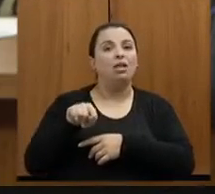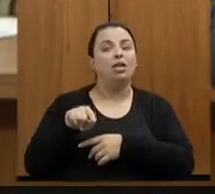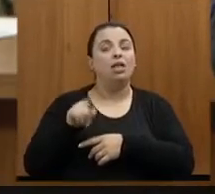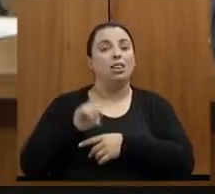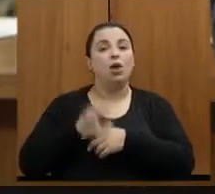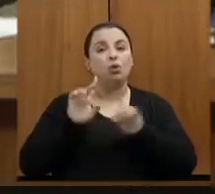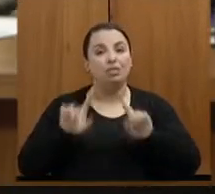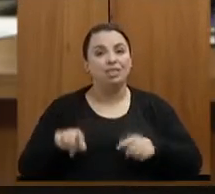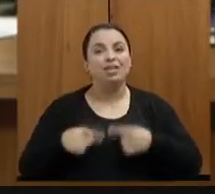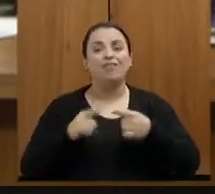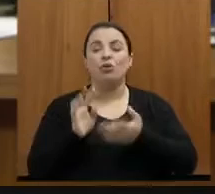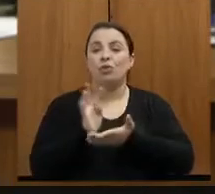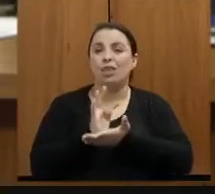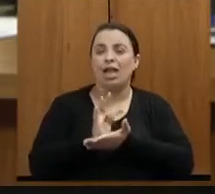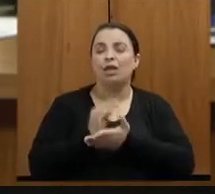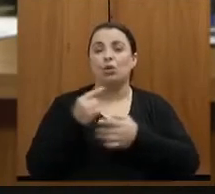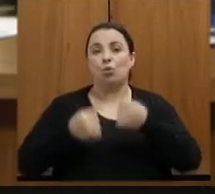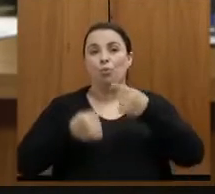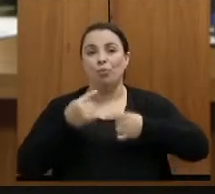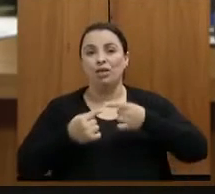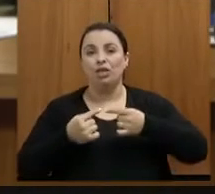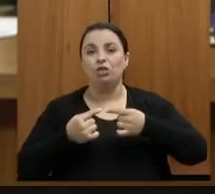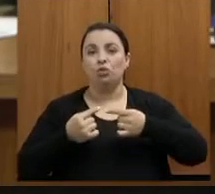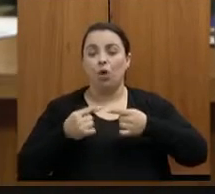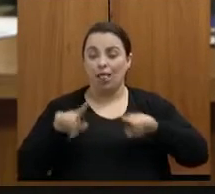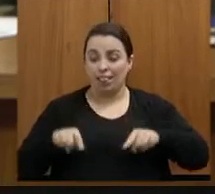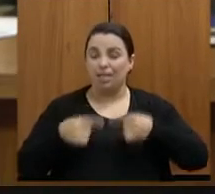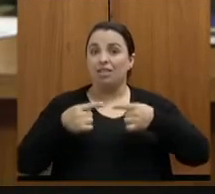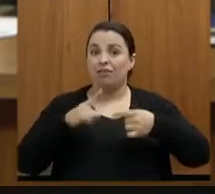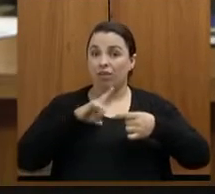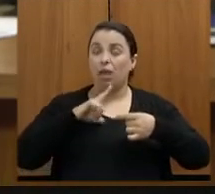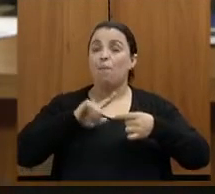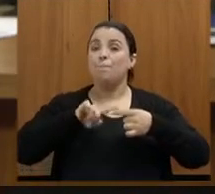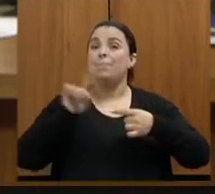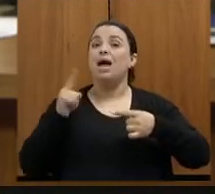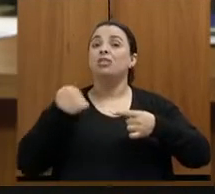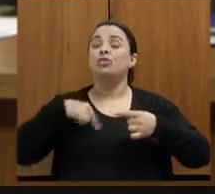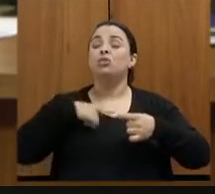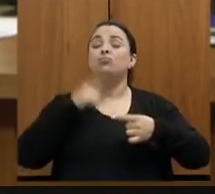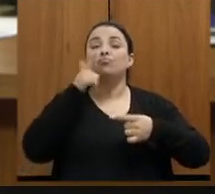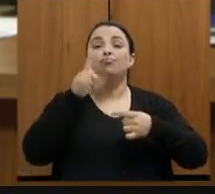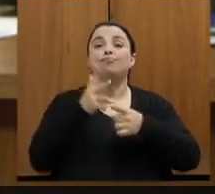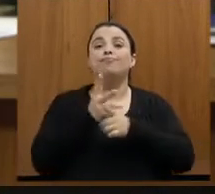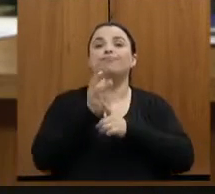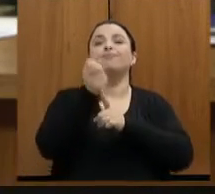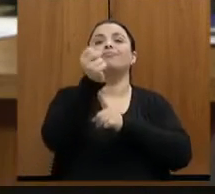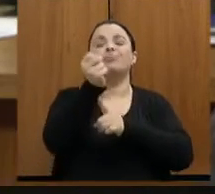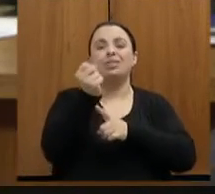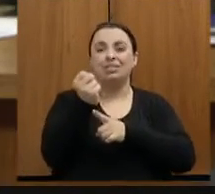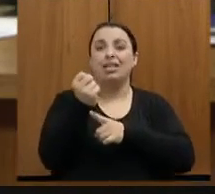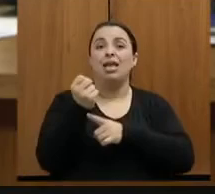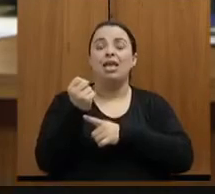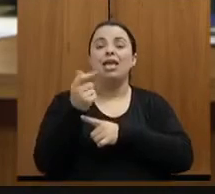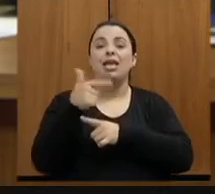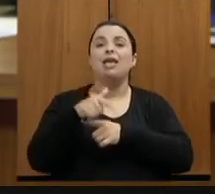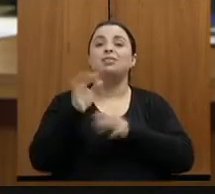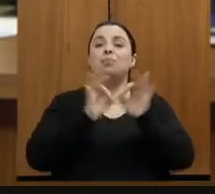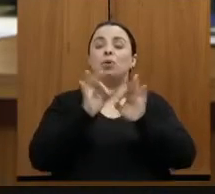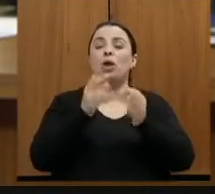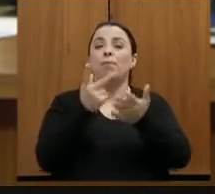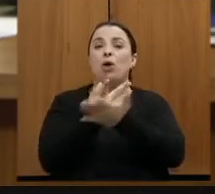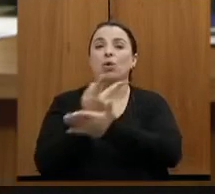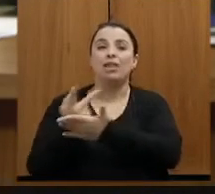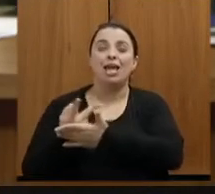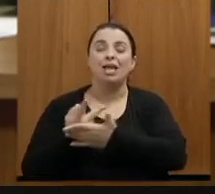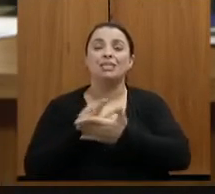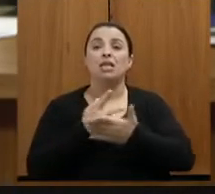técnico e político também, muitas vezes, de levar esse programa tão importante para 50% do território que nós